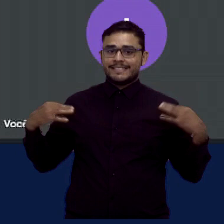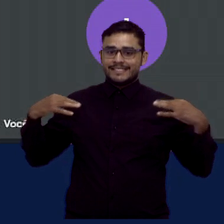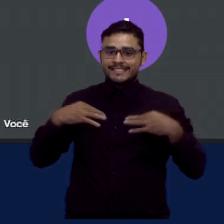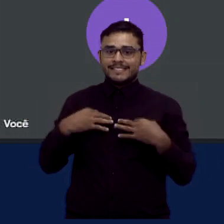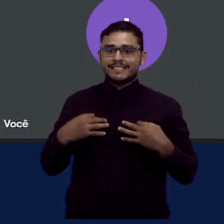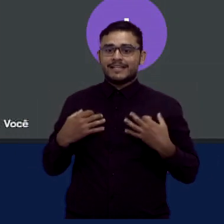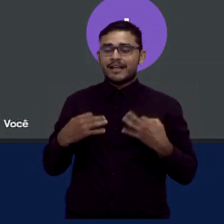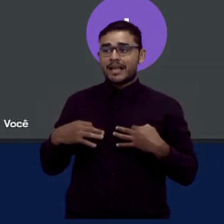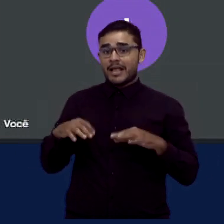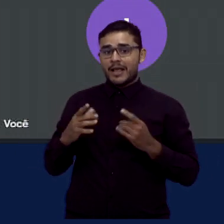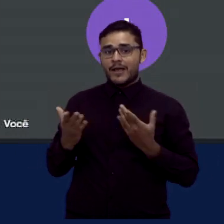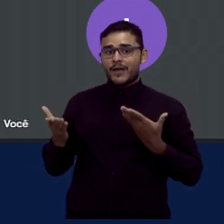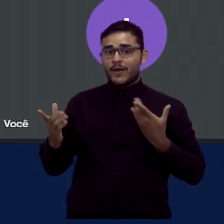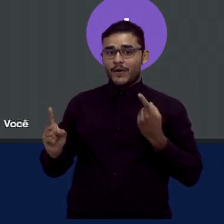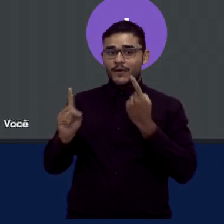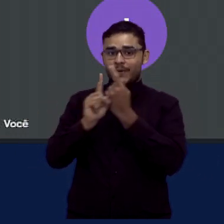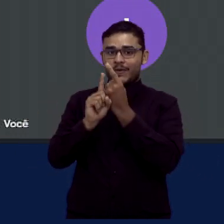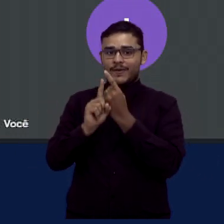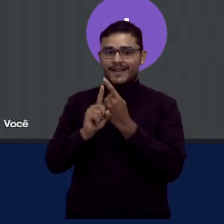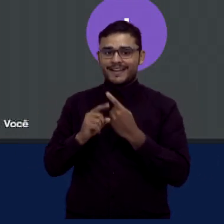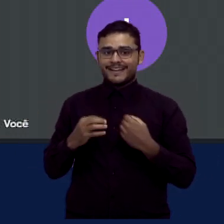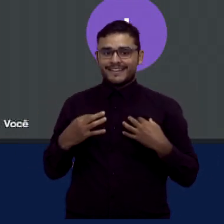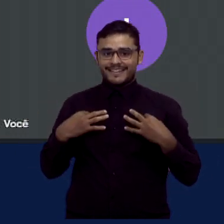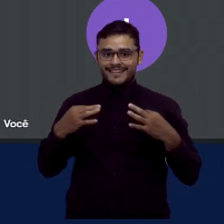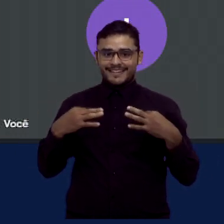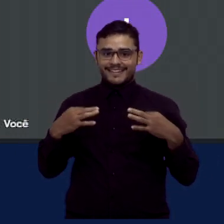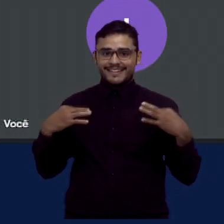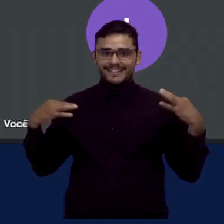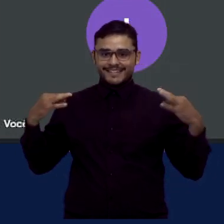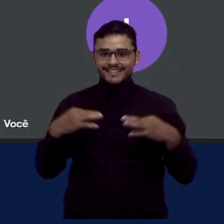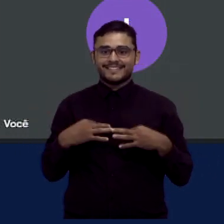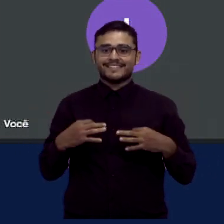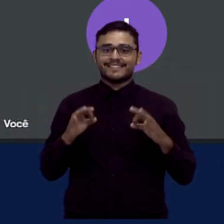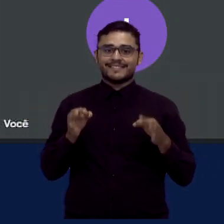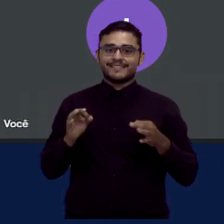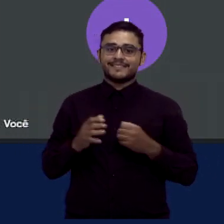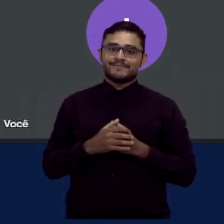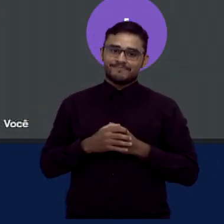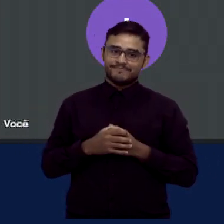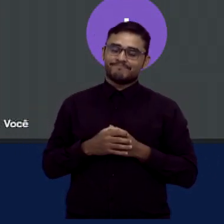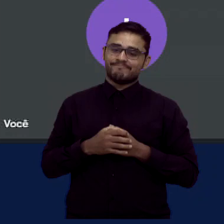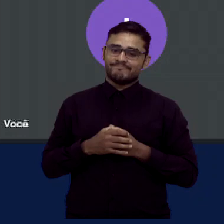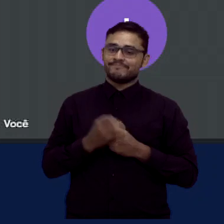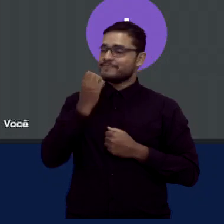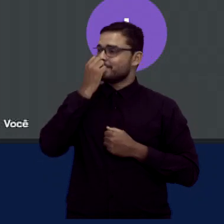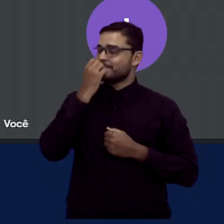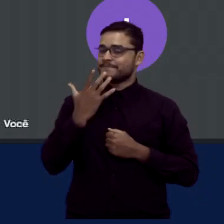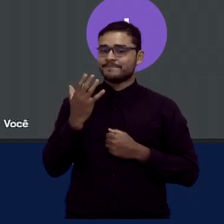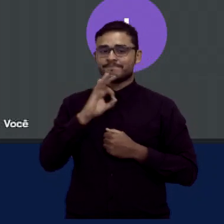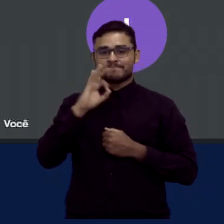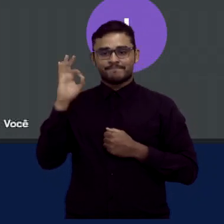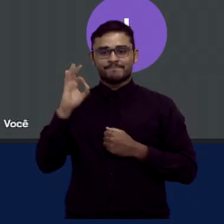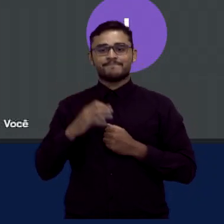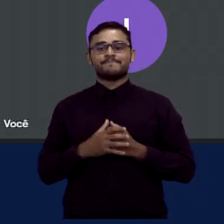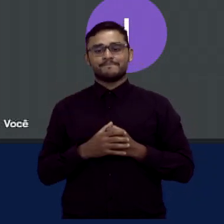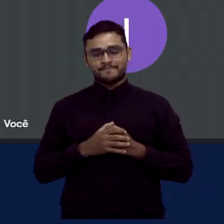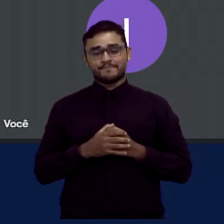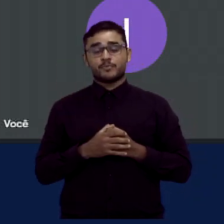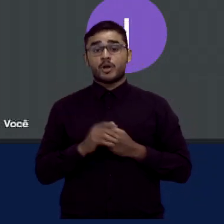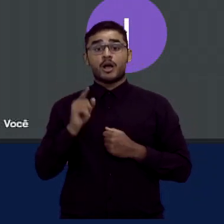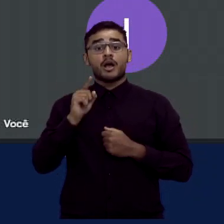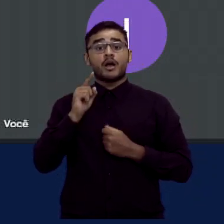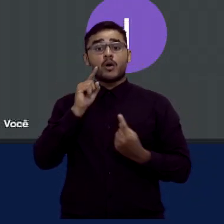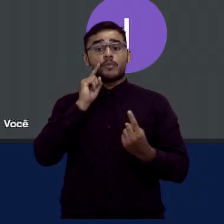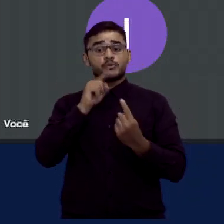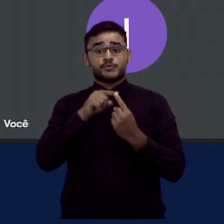disse. Né? Uma blusa casaco. Exato. Mas é isso, gente. Foi muito bom. Eu acredito que a interação do público